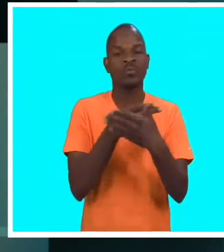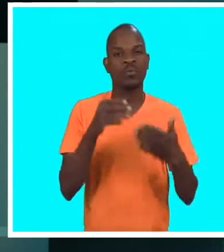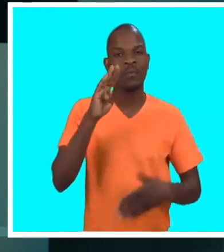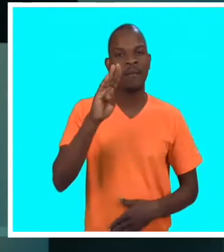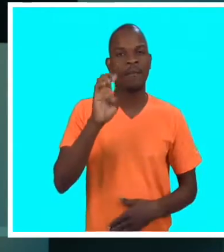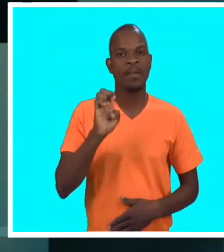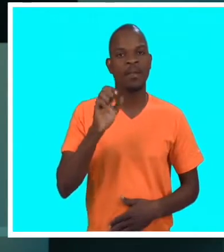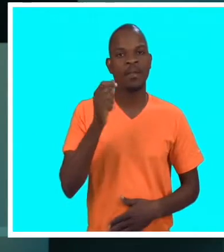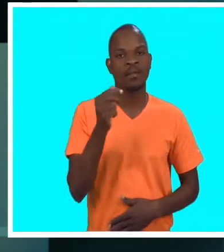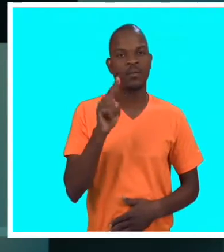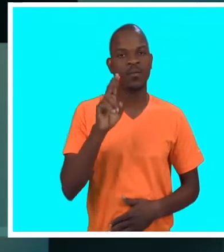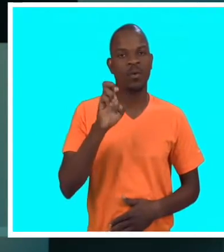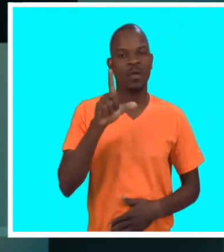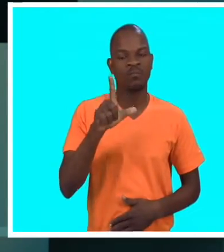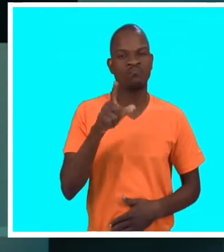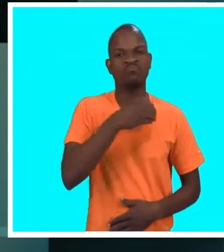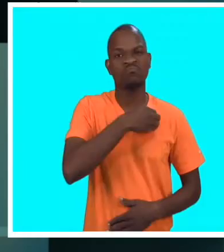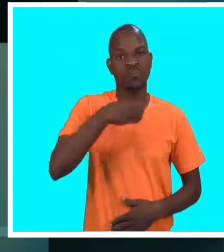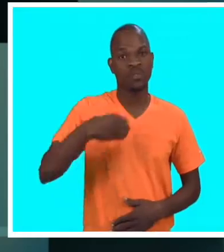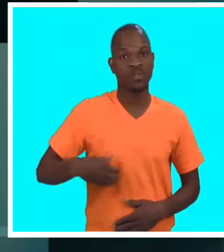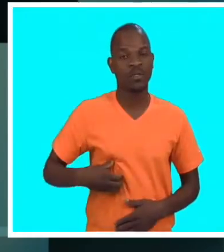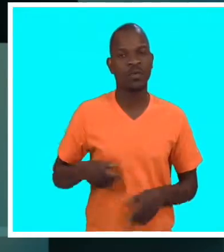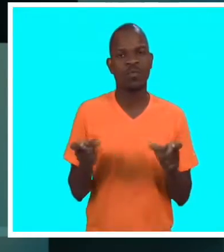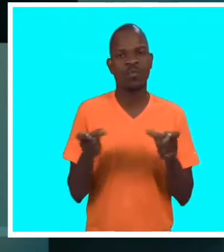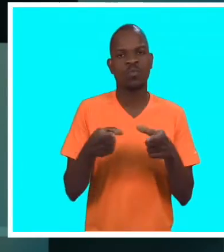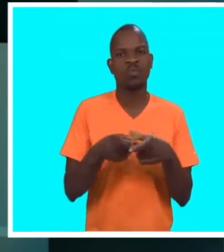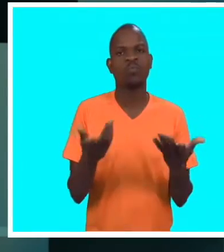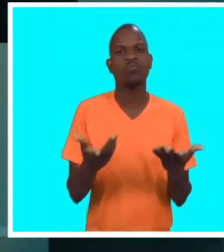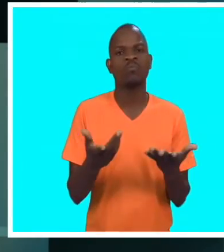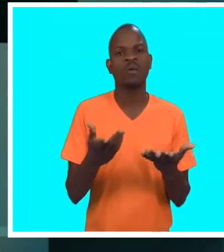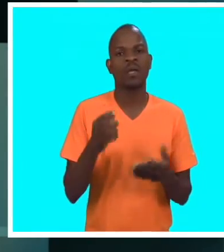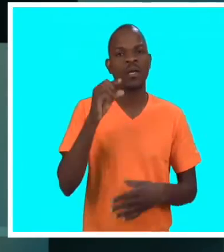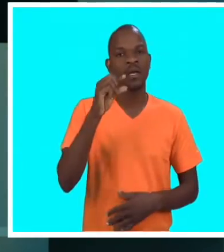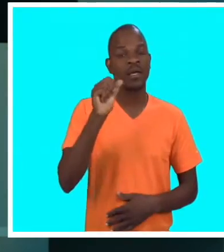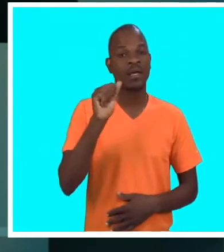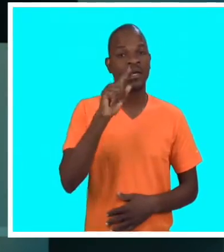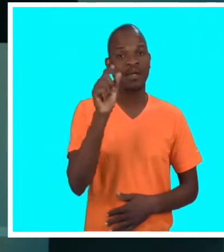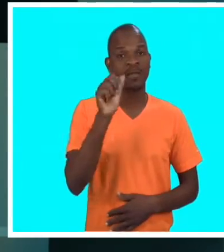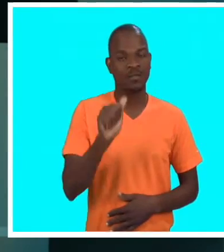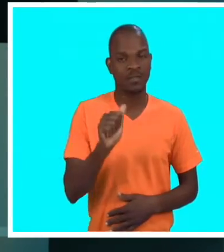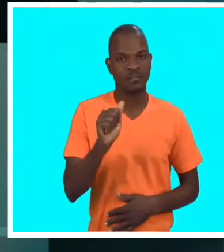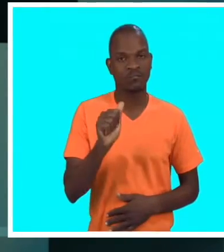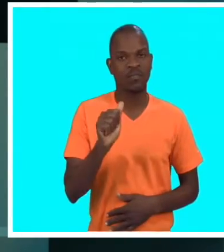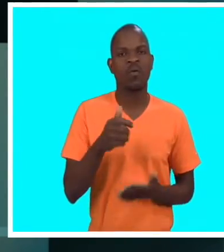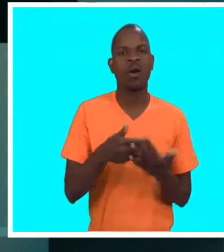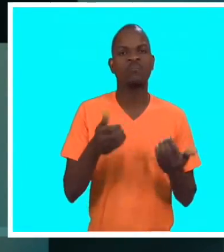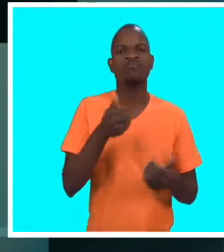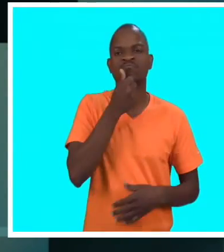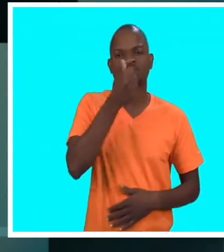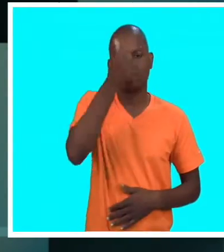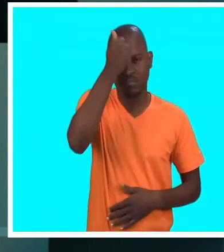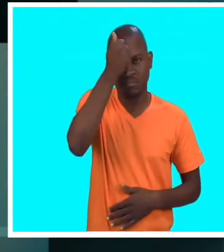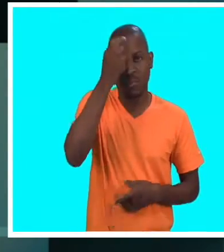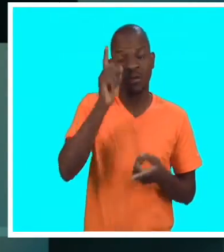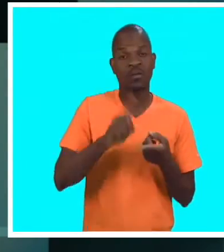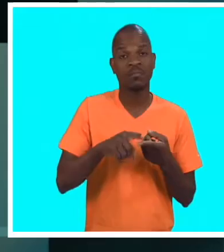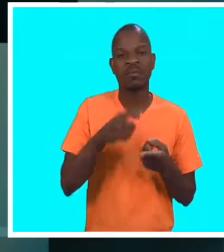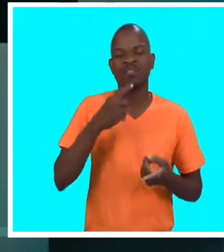Saveka, presidente dos Guerreiros de Gaza, como são carinhosamente tratados os pupilos de Arthur Cimedo,